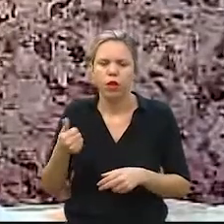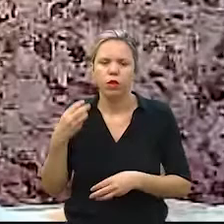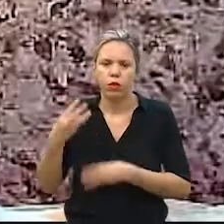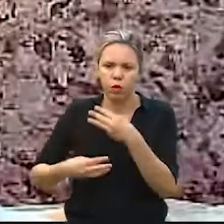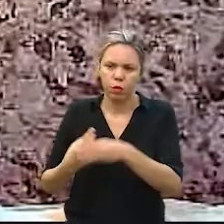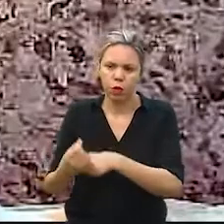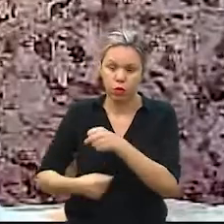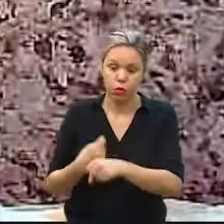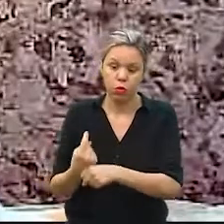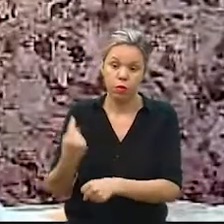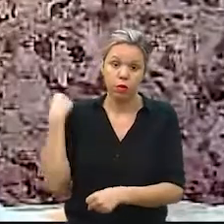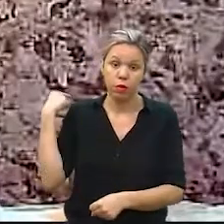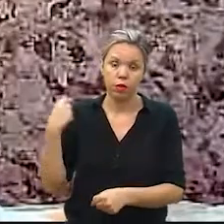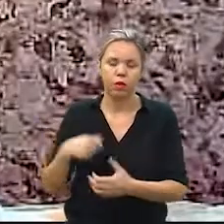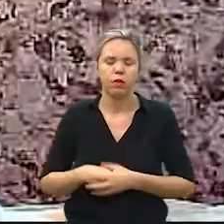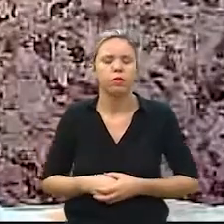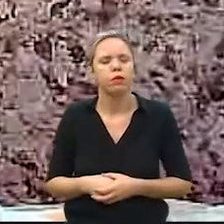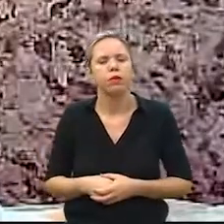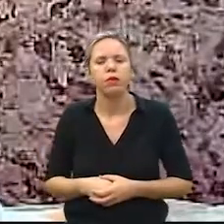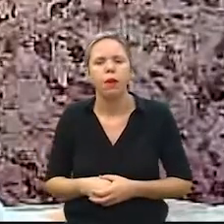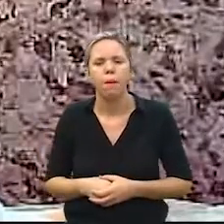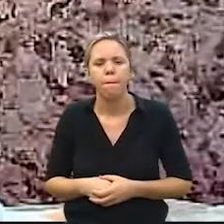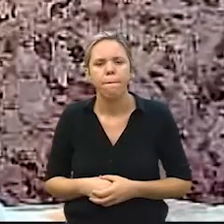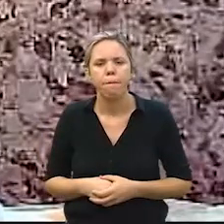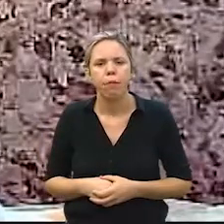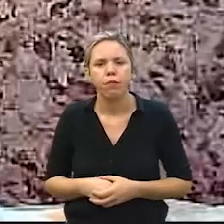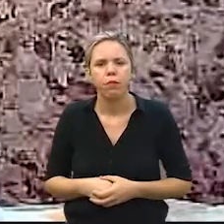ano passado. Ela